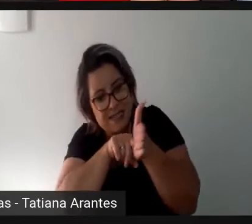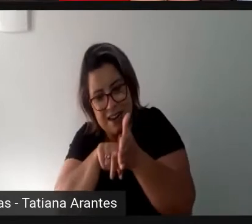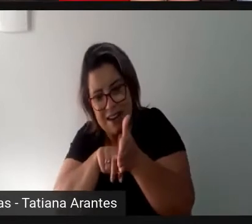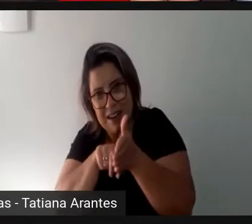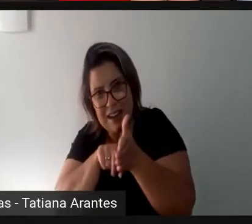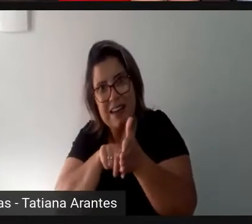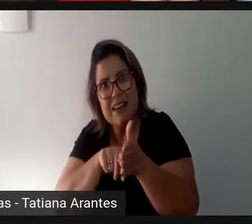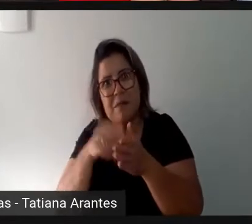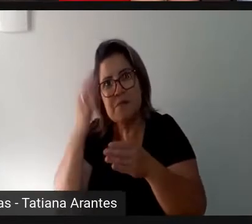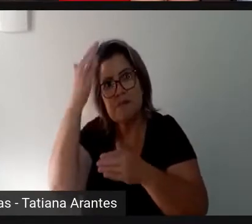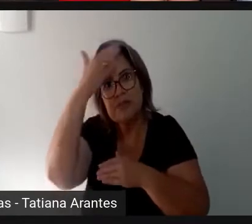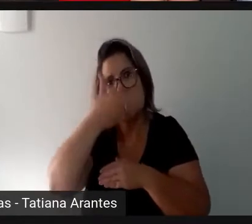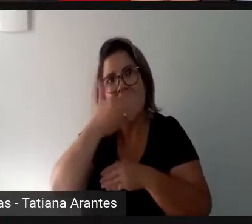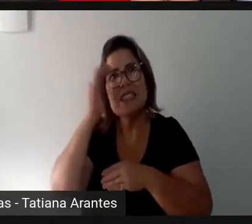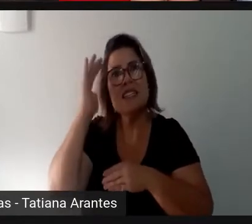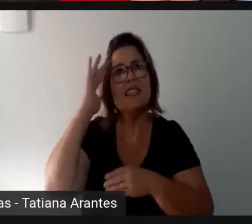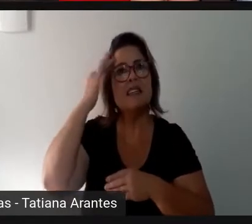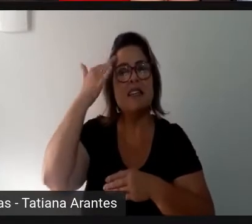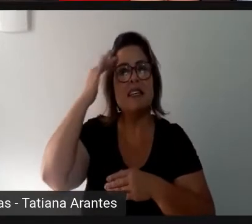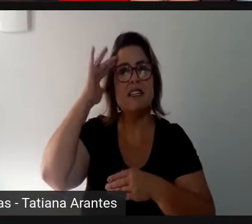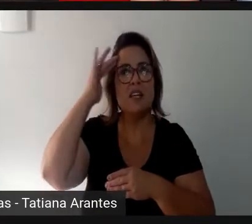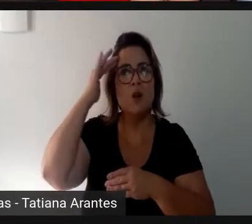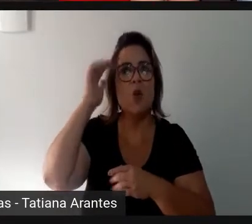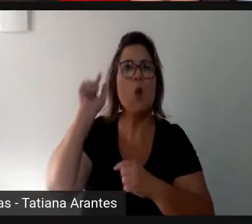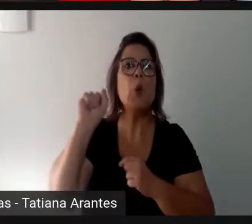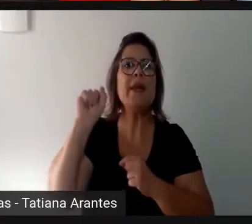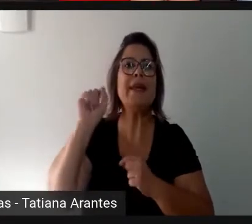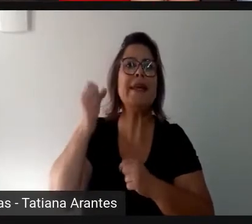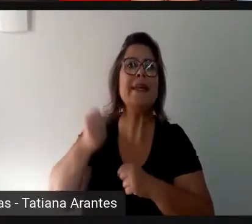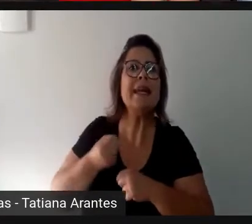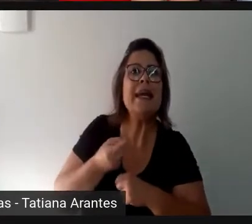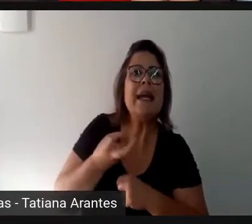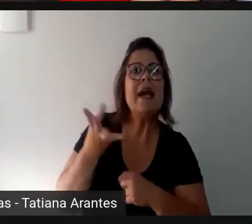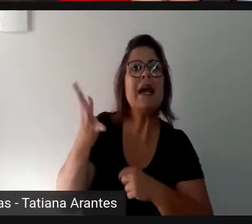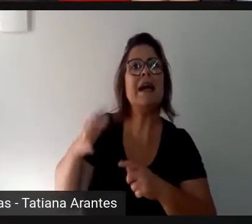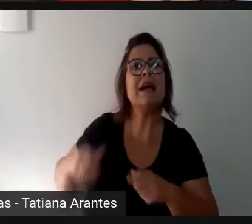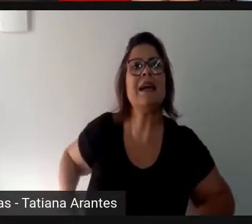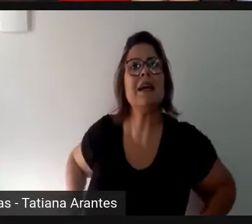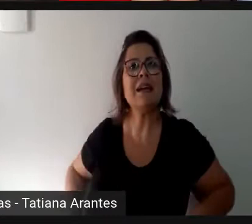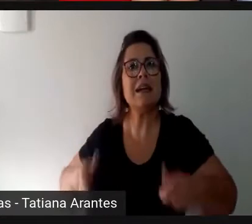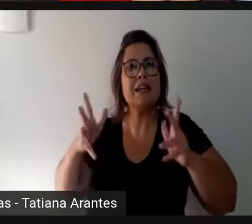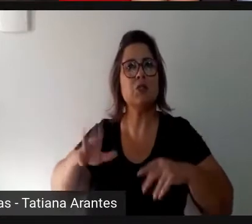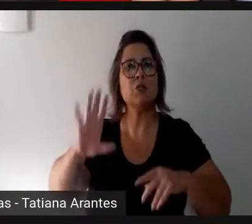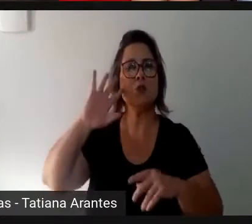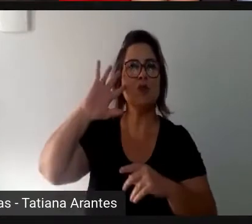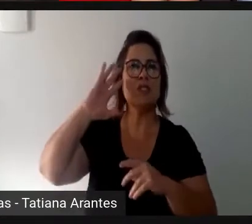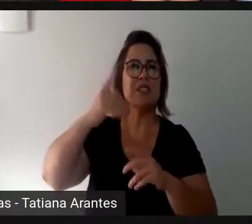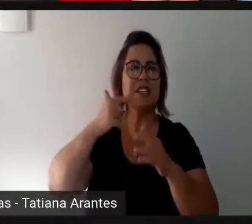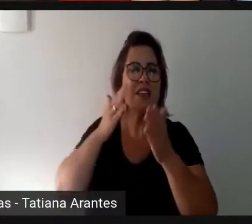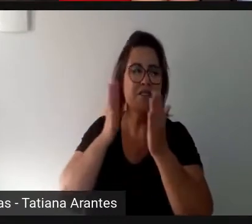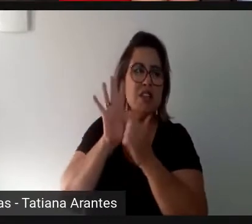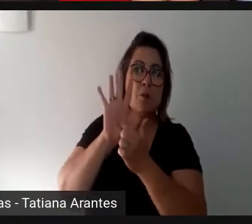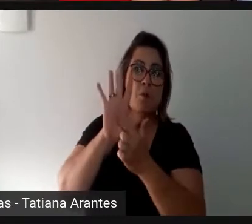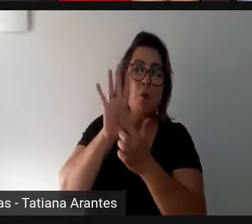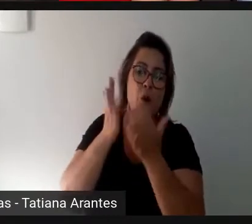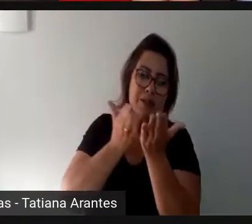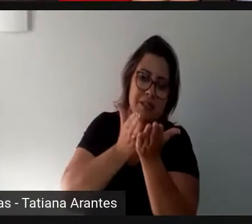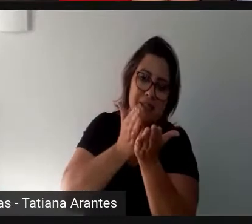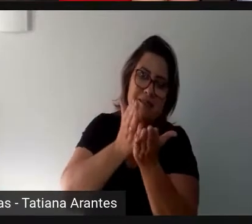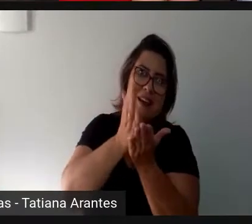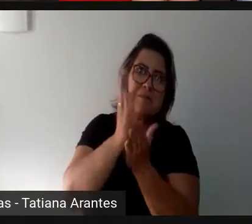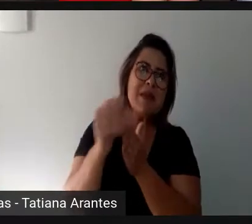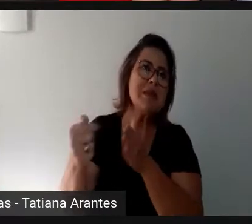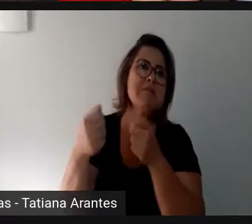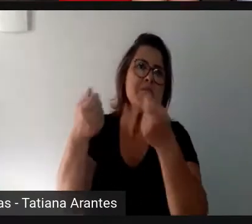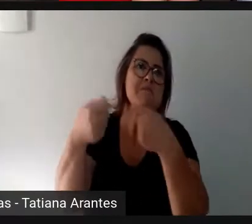você fez, por que você fez, da onde saíram os números, da onde saíram as decisões, a sua decisão é rastreável. A pessoa vai precisar te perguntar